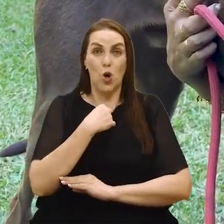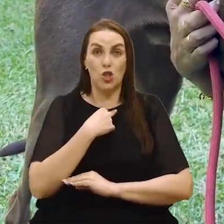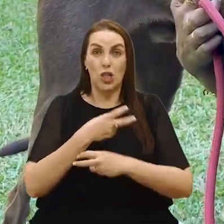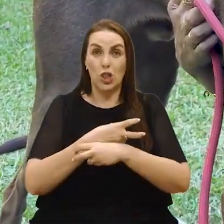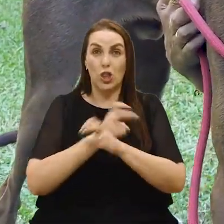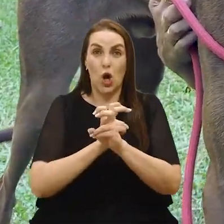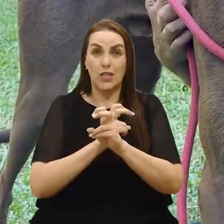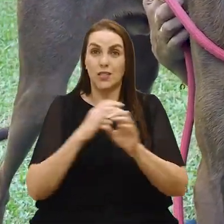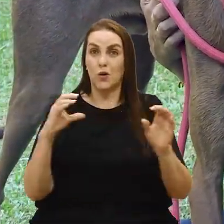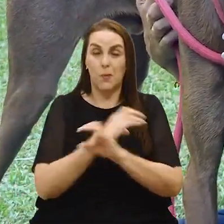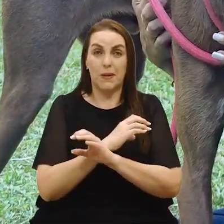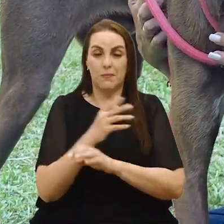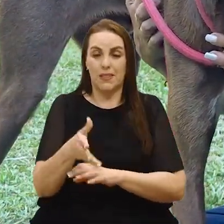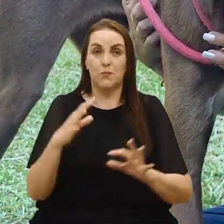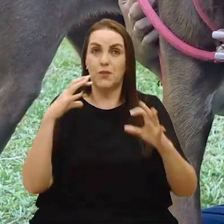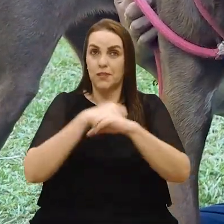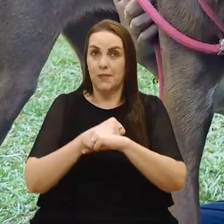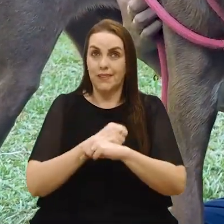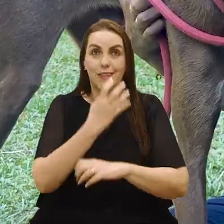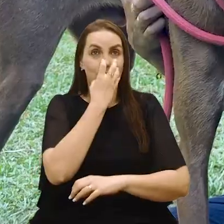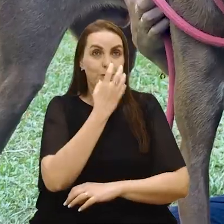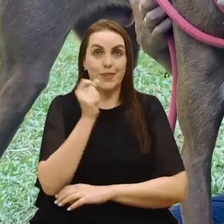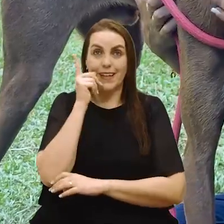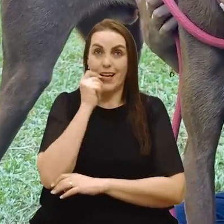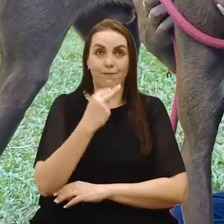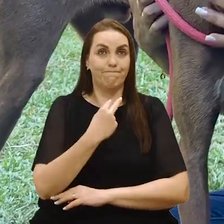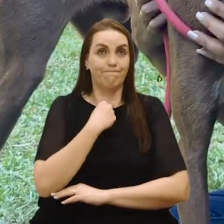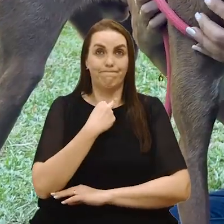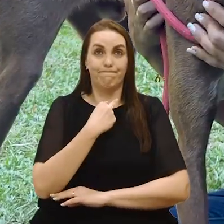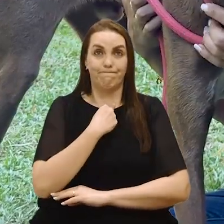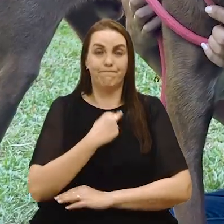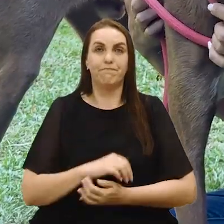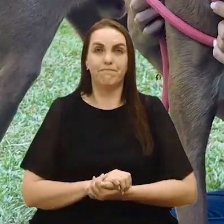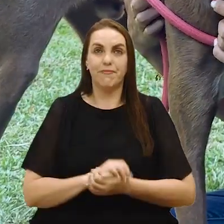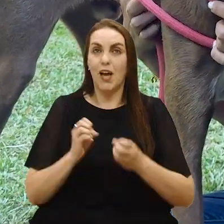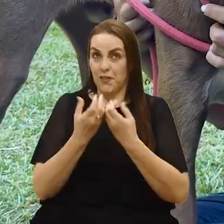é altamente tóxica para os nossos pets, tanto cães como gatos.